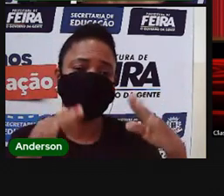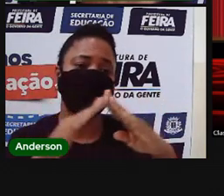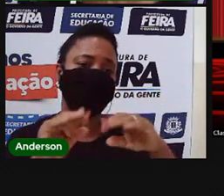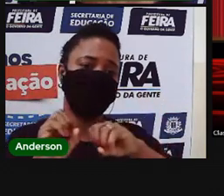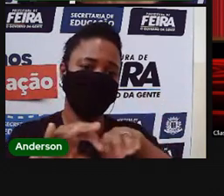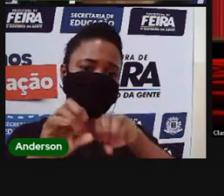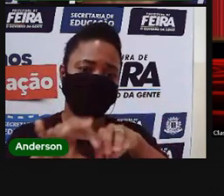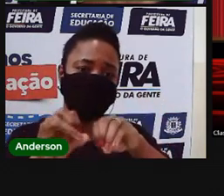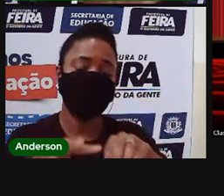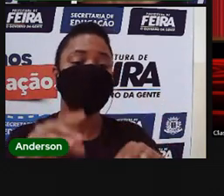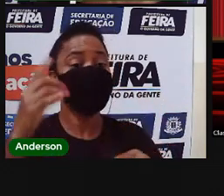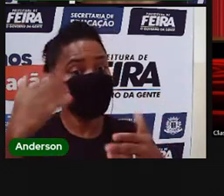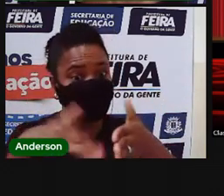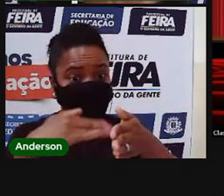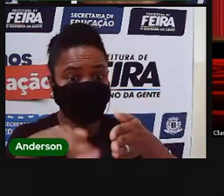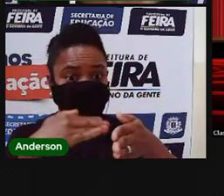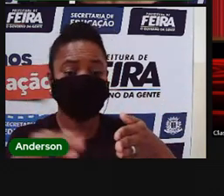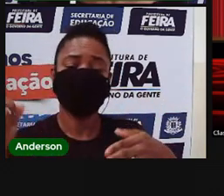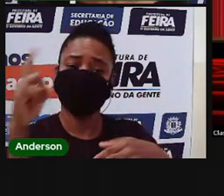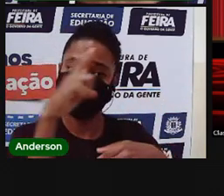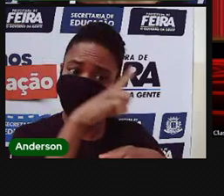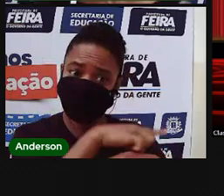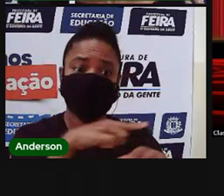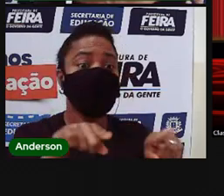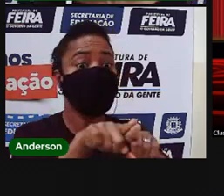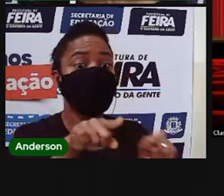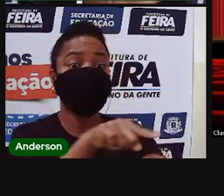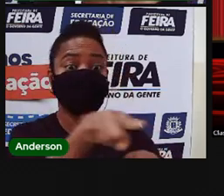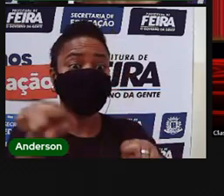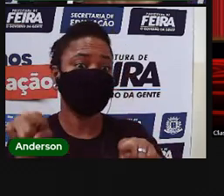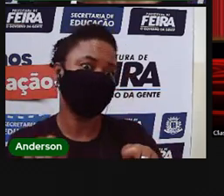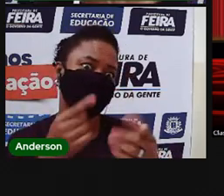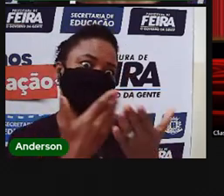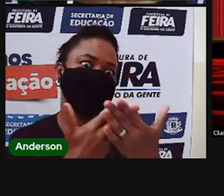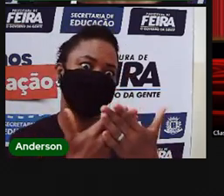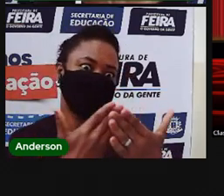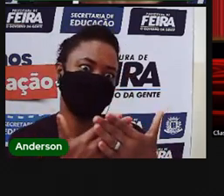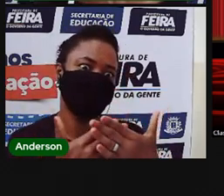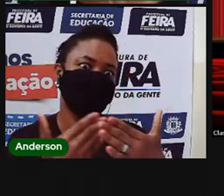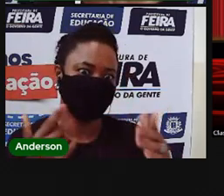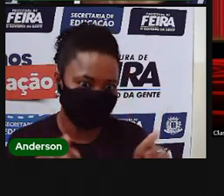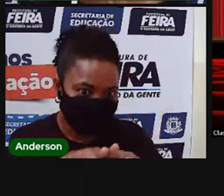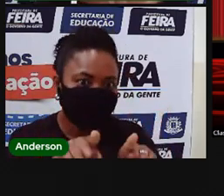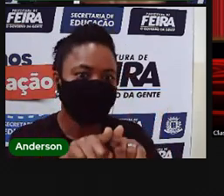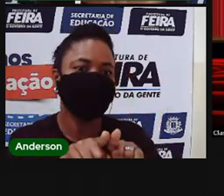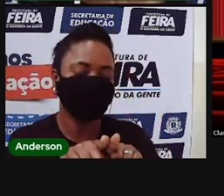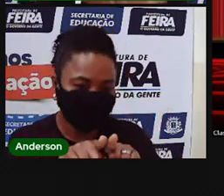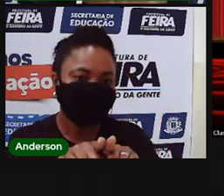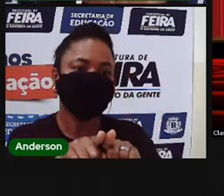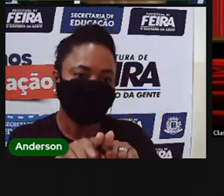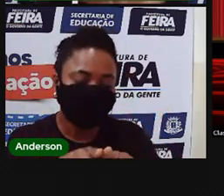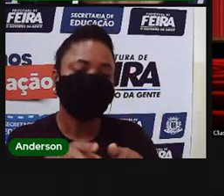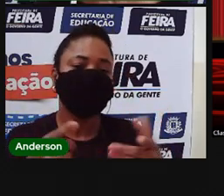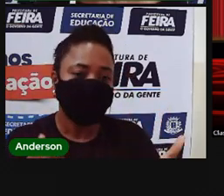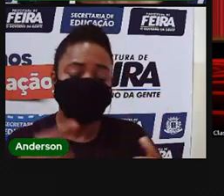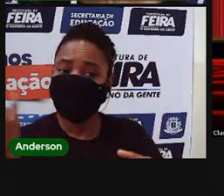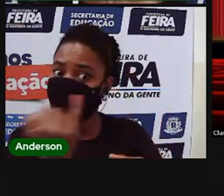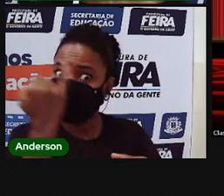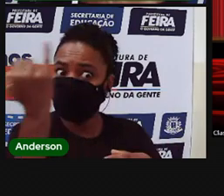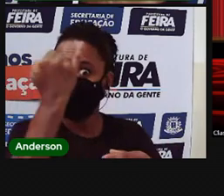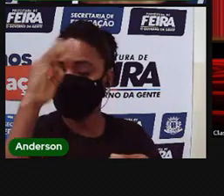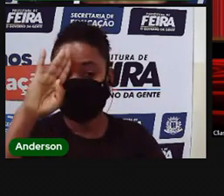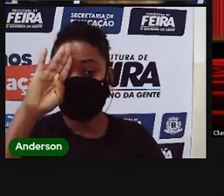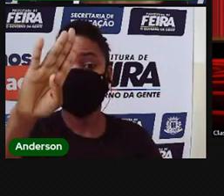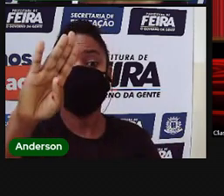as escolas, quanto para vocês, estudantes. E o pensamento primordial é a preservação da vida, né? Então,